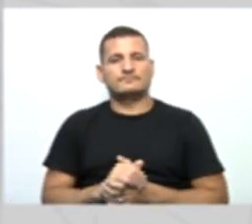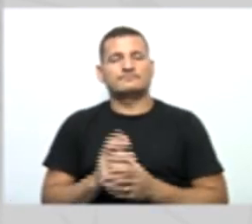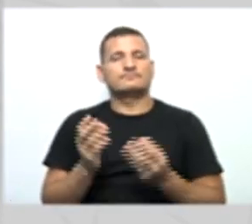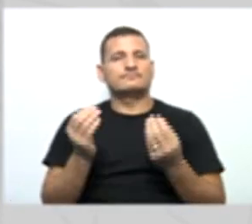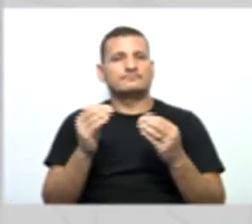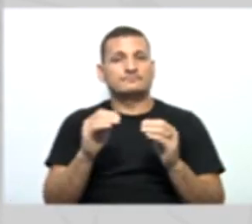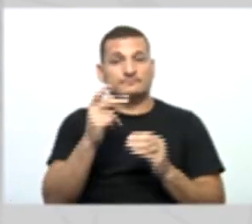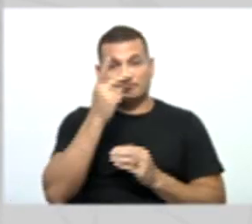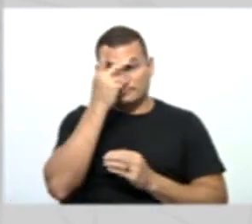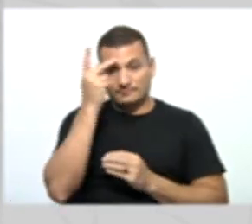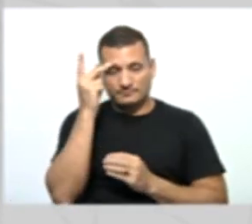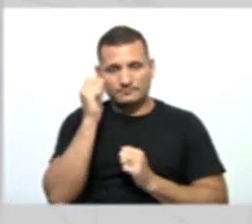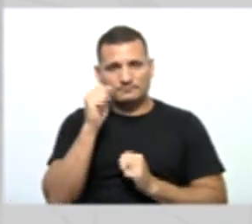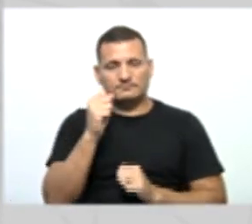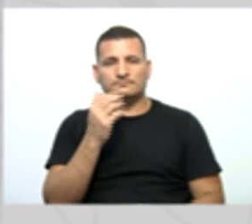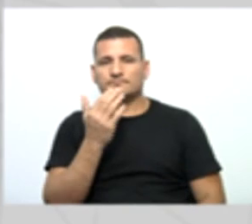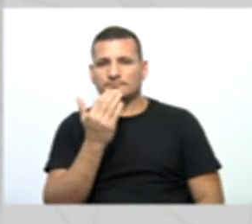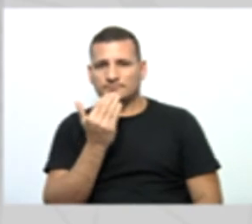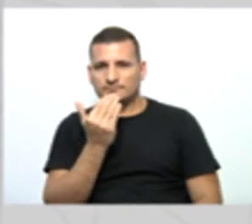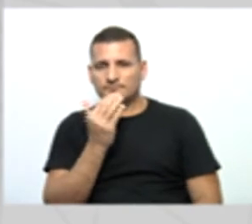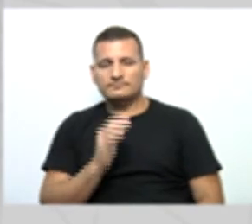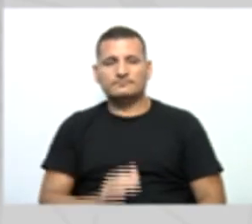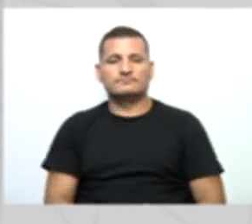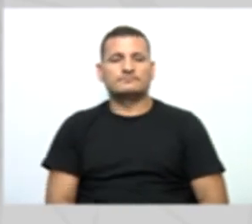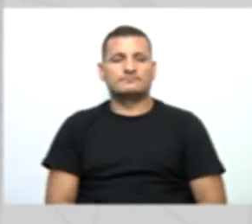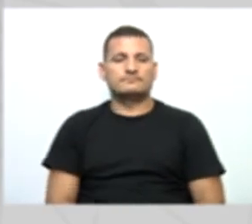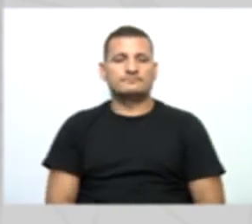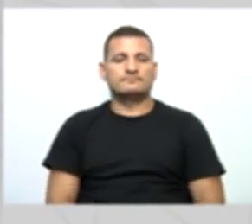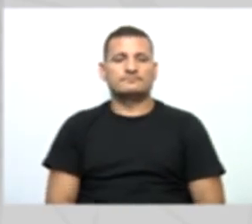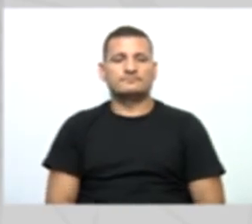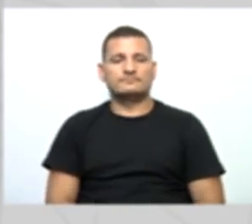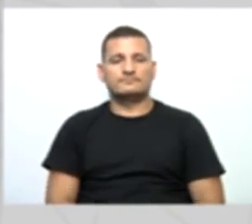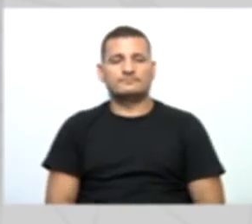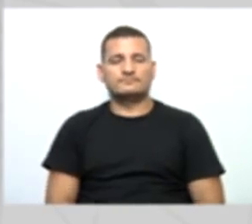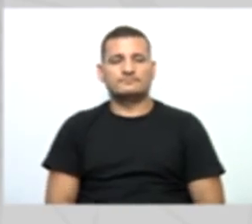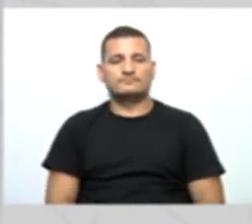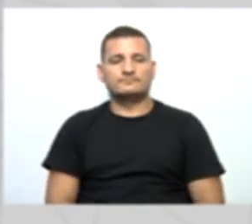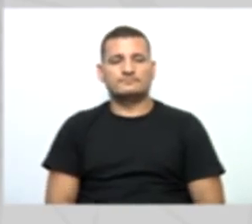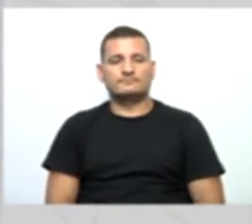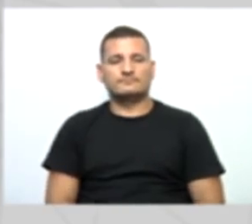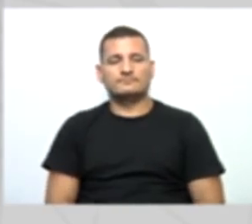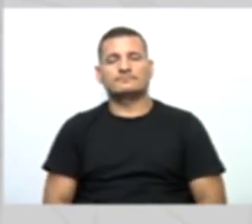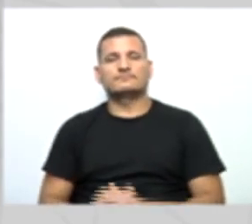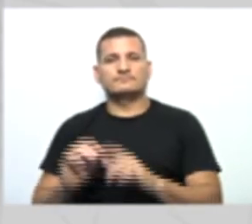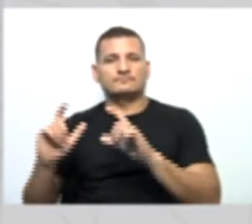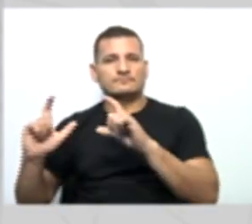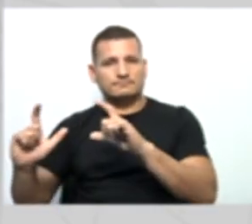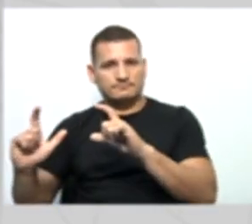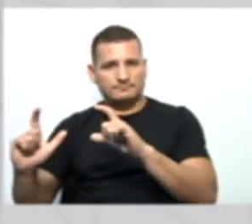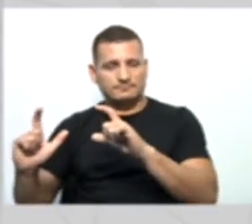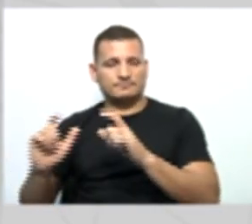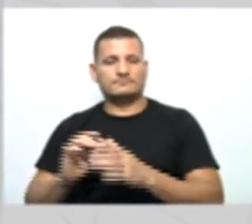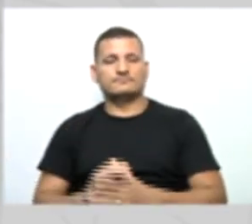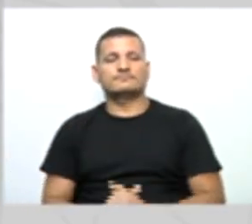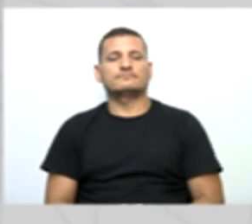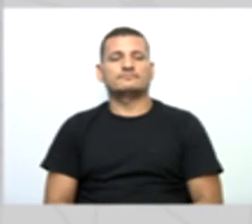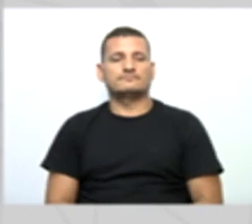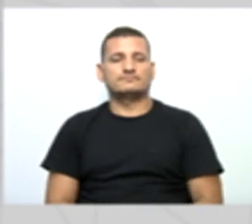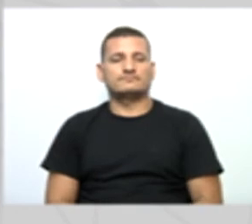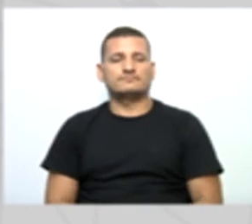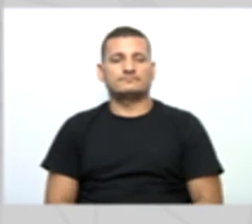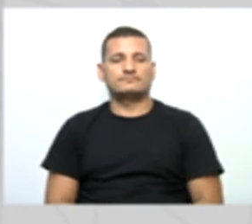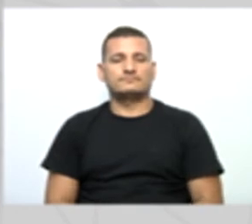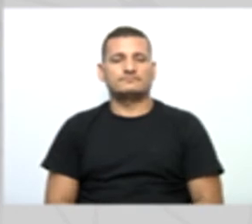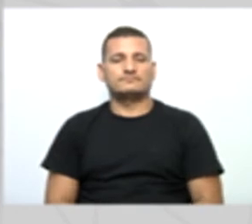pode se alimentar. No final, Coloquei o abre e fecha parênteses. E uma